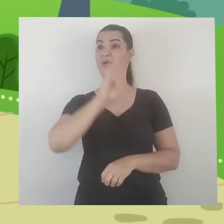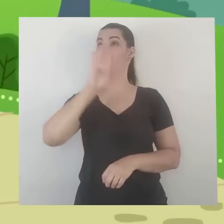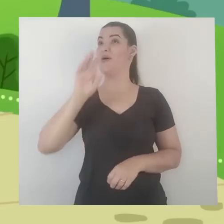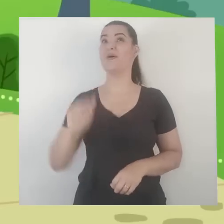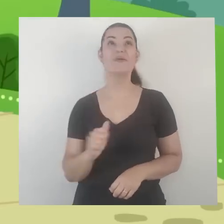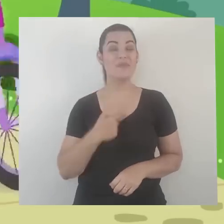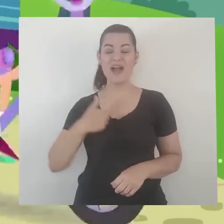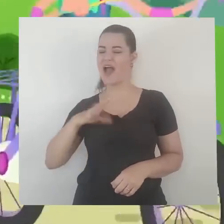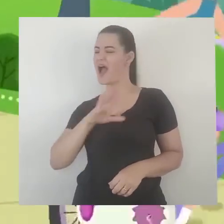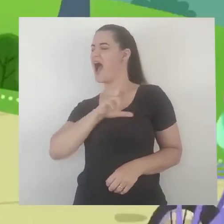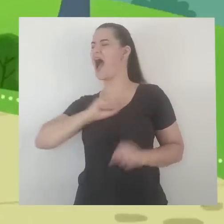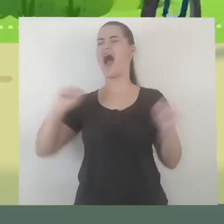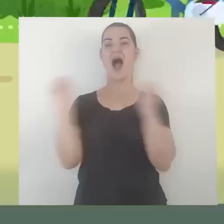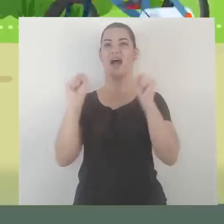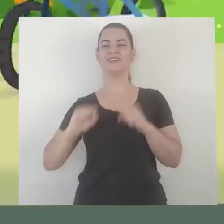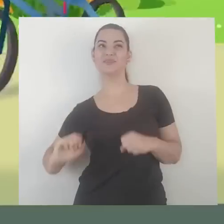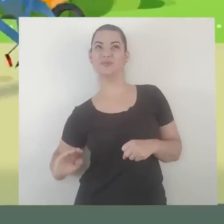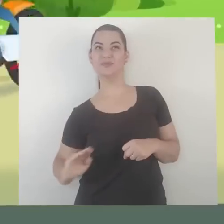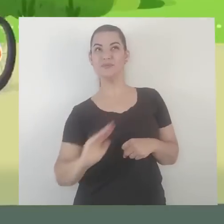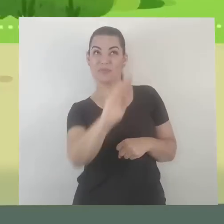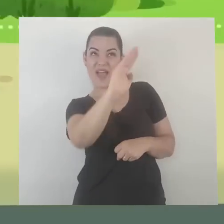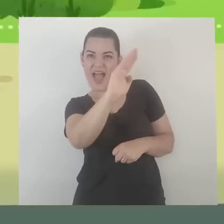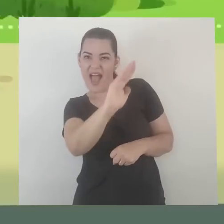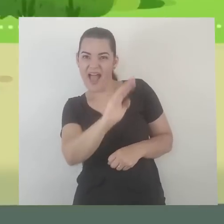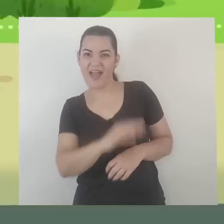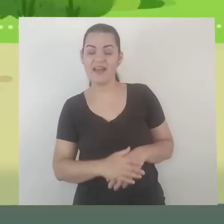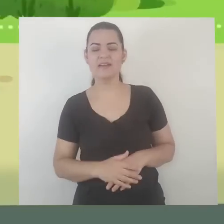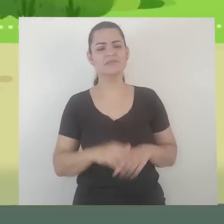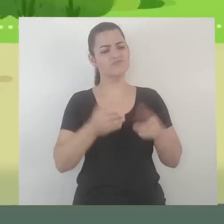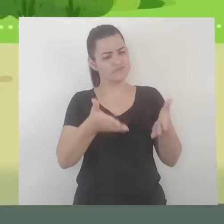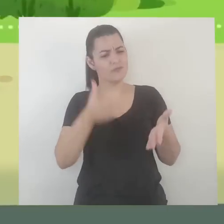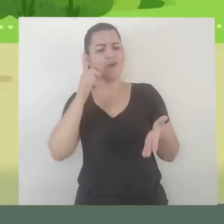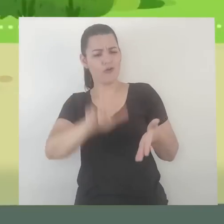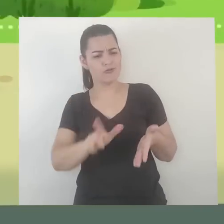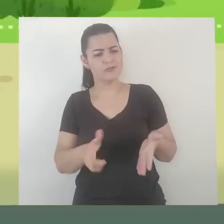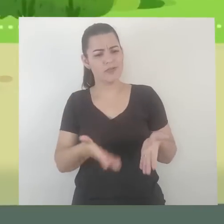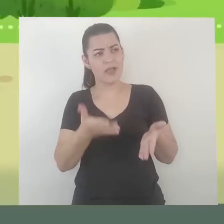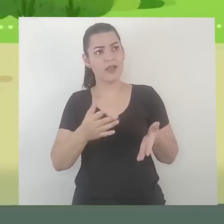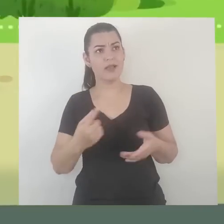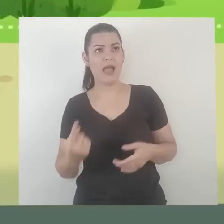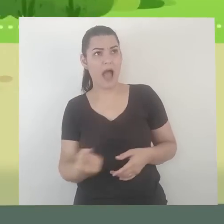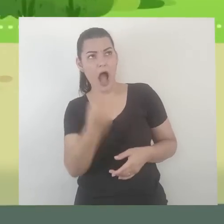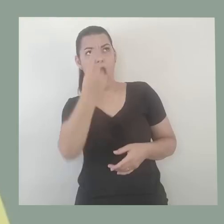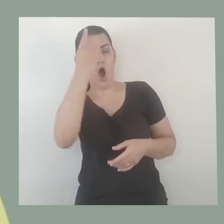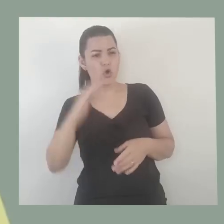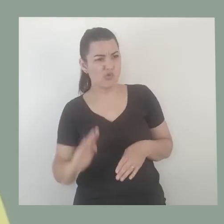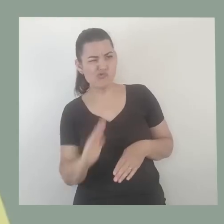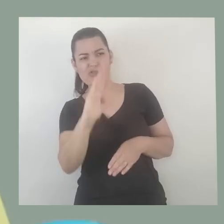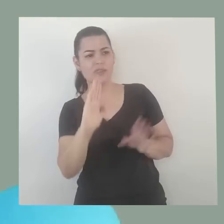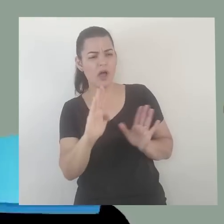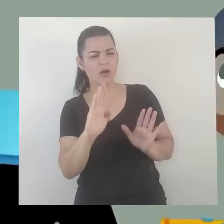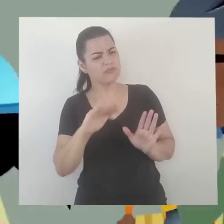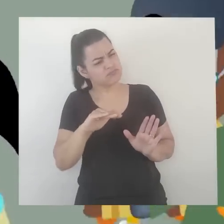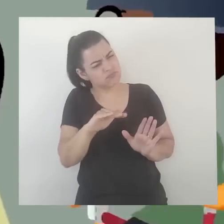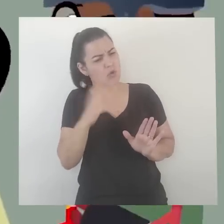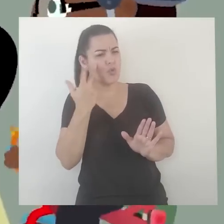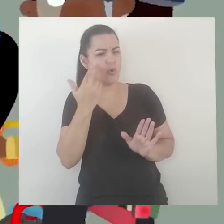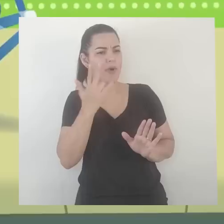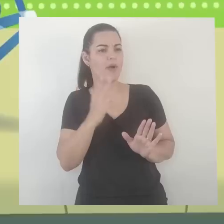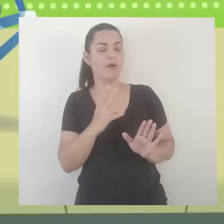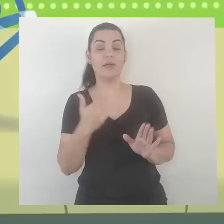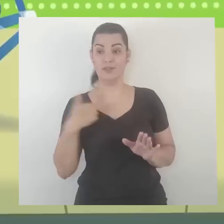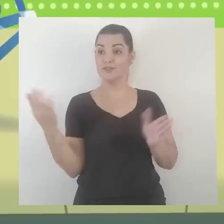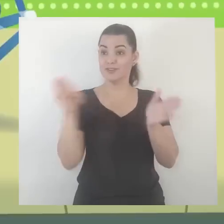Oba! Subida! Uhul! Você consegue! Nem é tão grande. Já